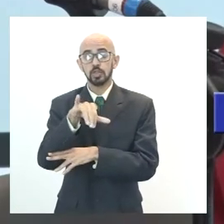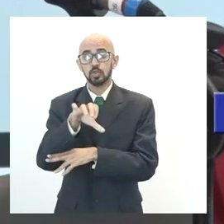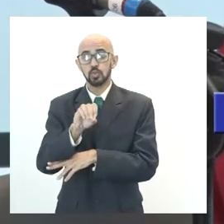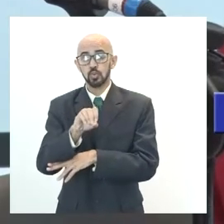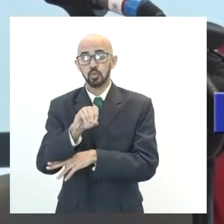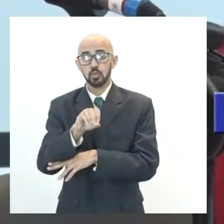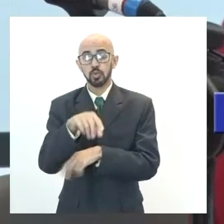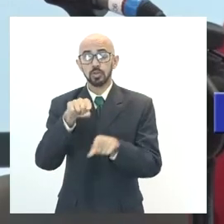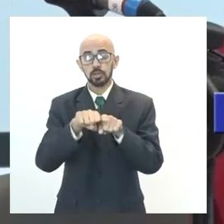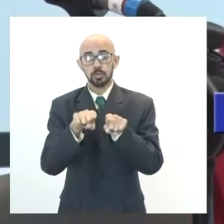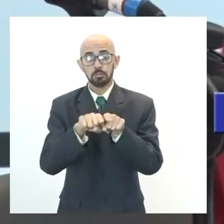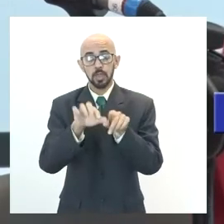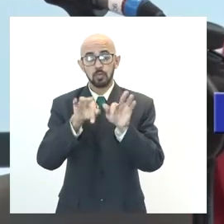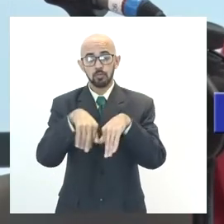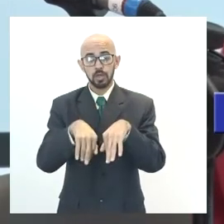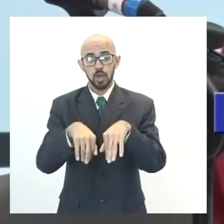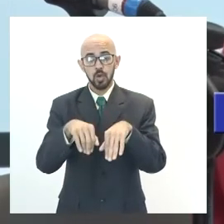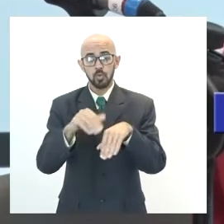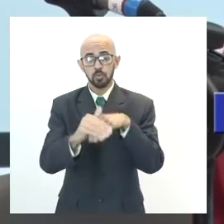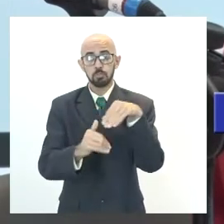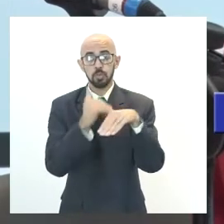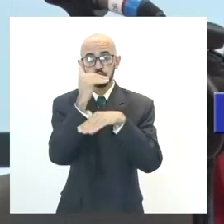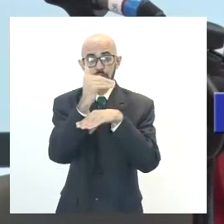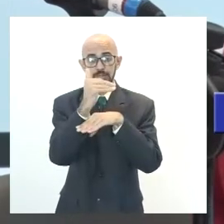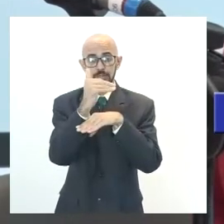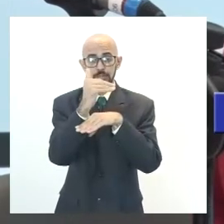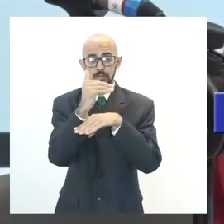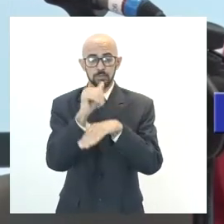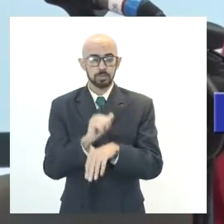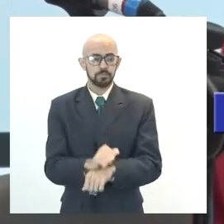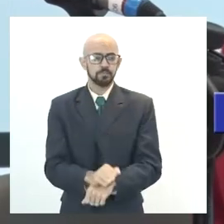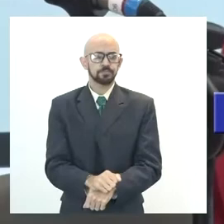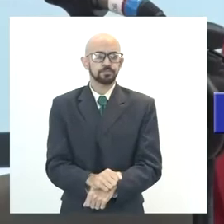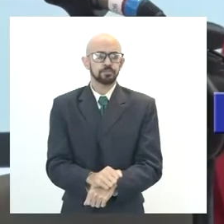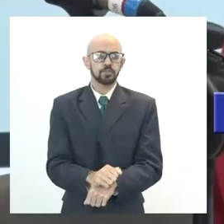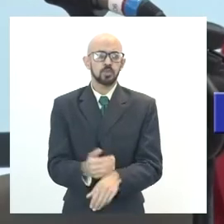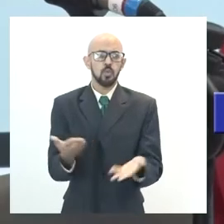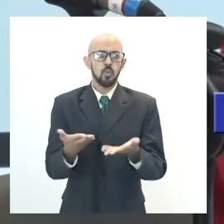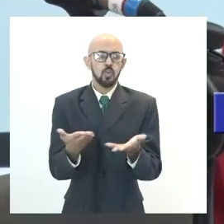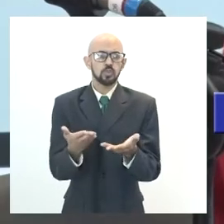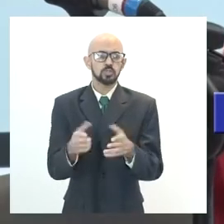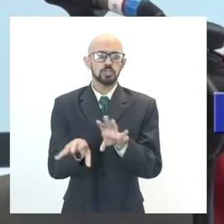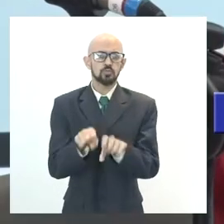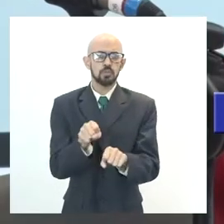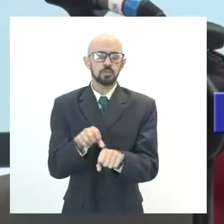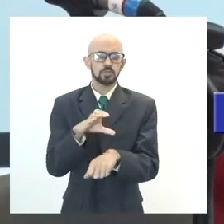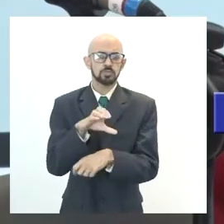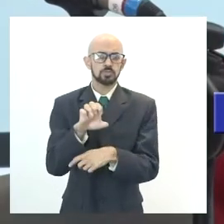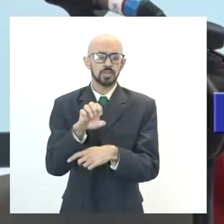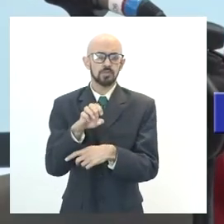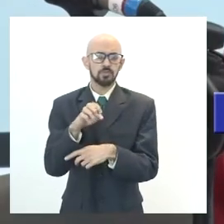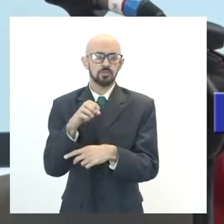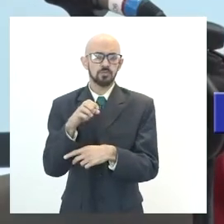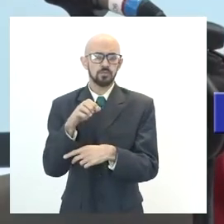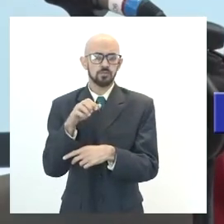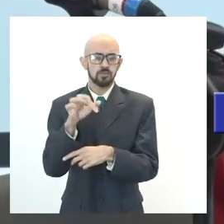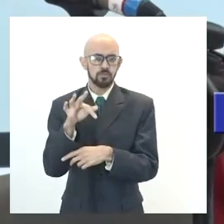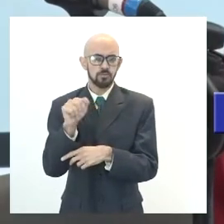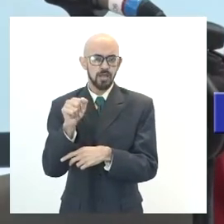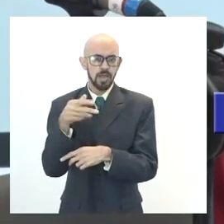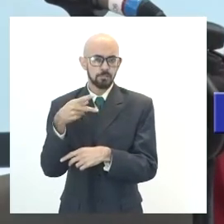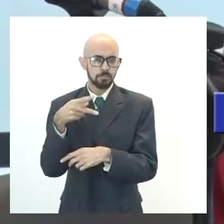acima hoje está formando um serfap vários homens e mulheres a